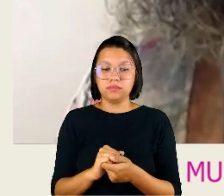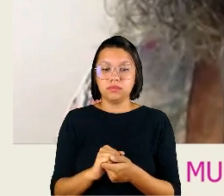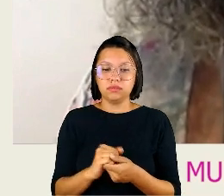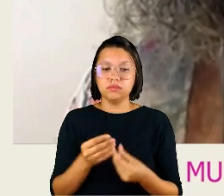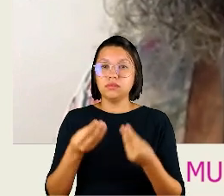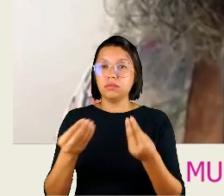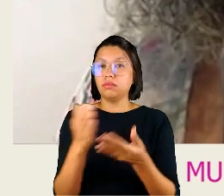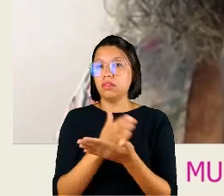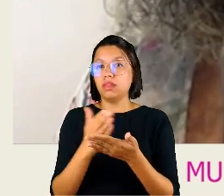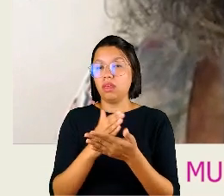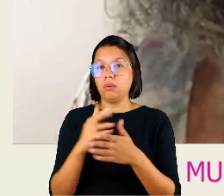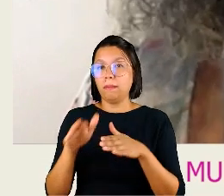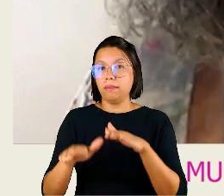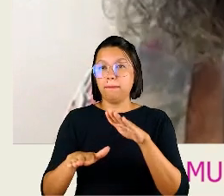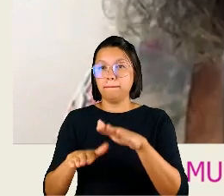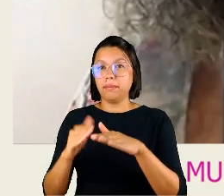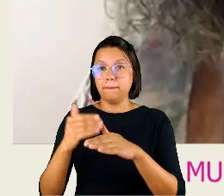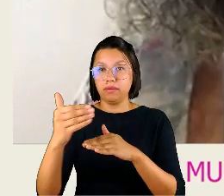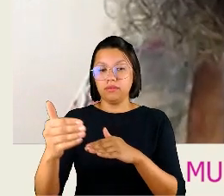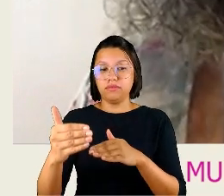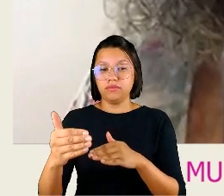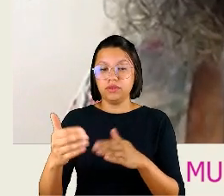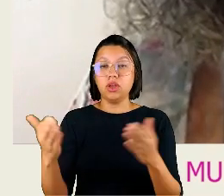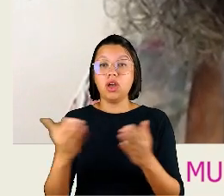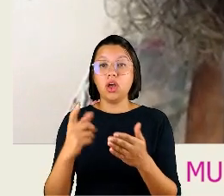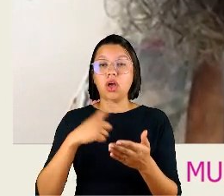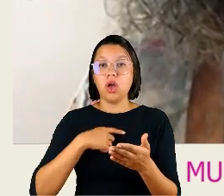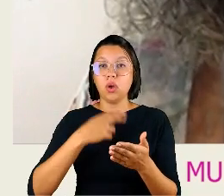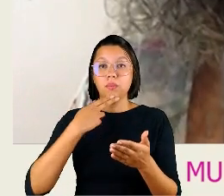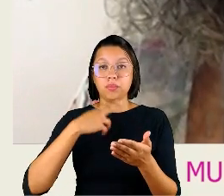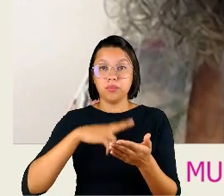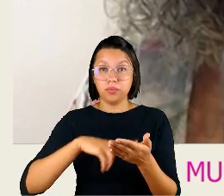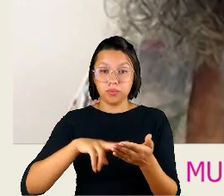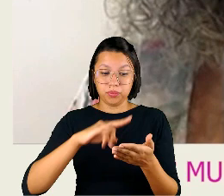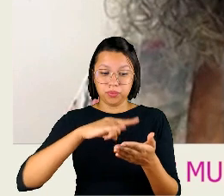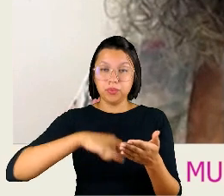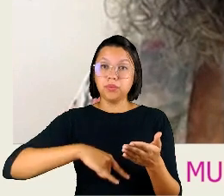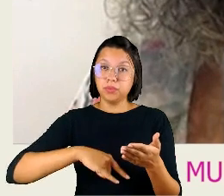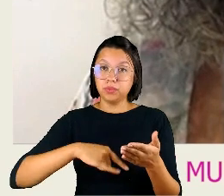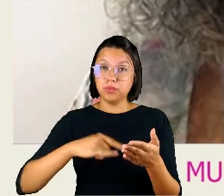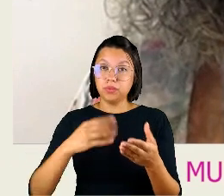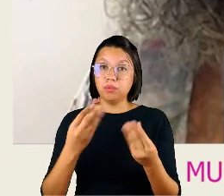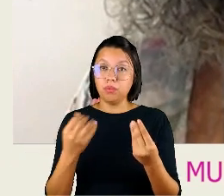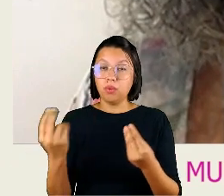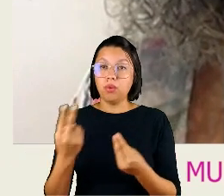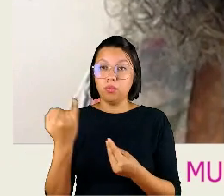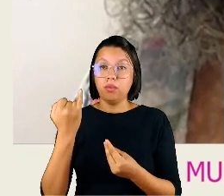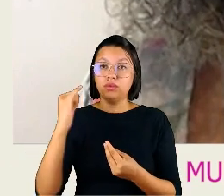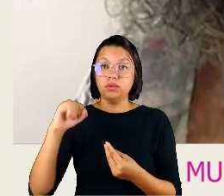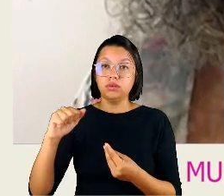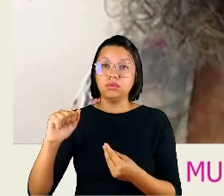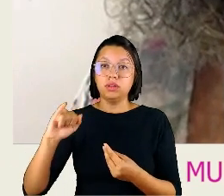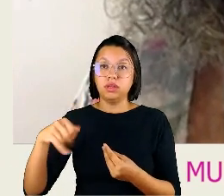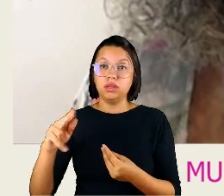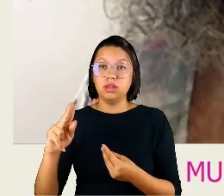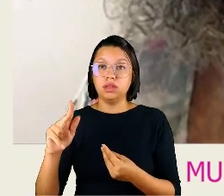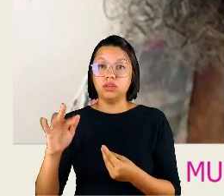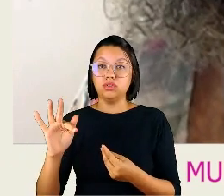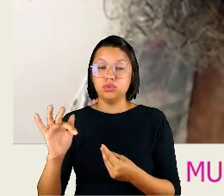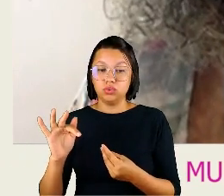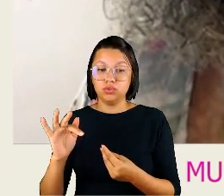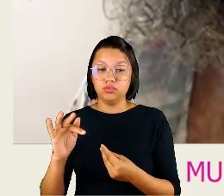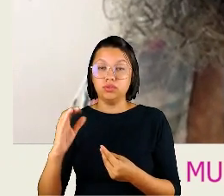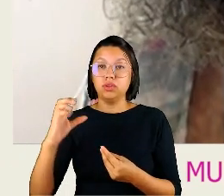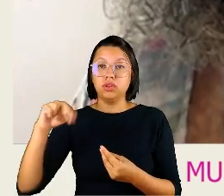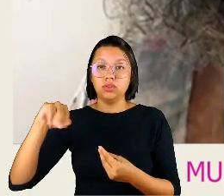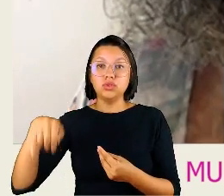demos alguns passos, acaba de sair uma cartilha muito relevante da AGILF Mulheres e o Conselho Nacional de Justiça